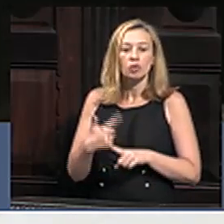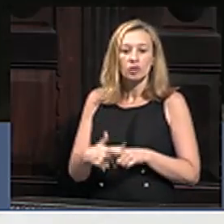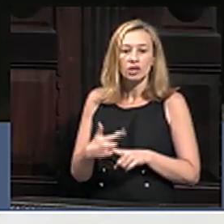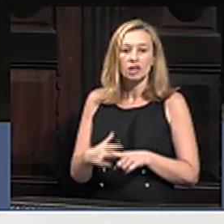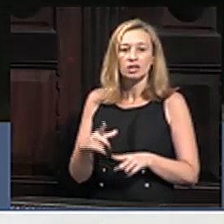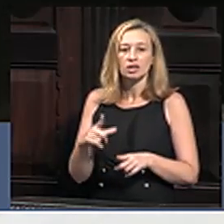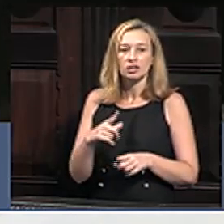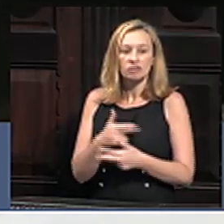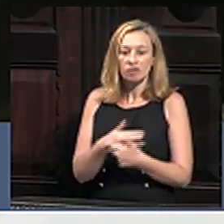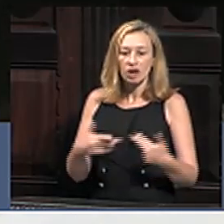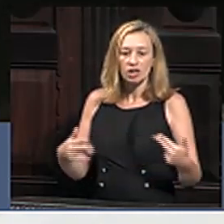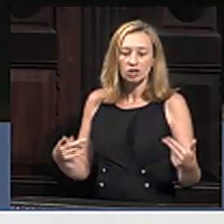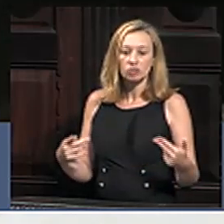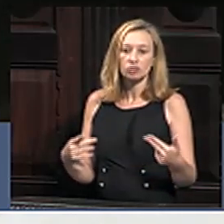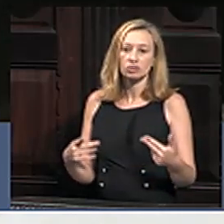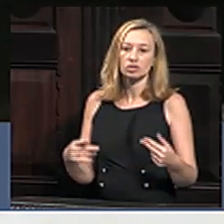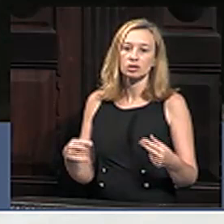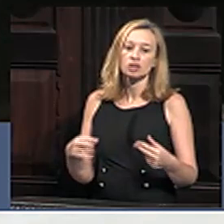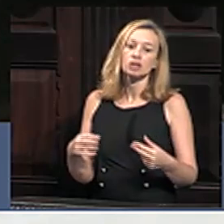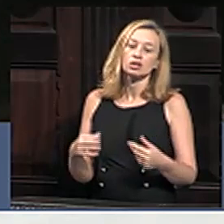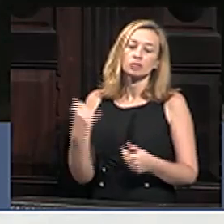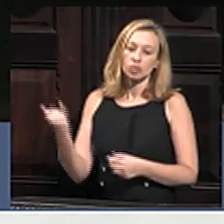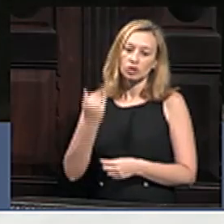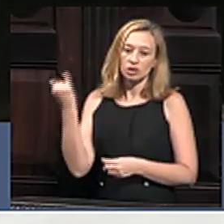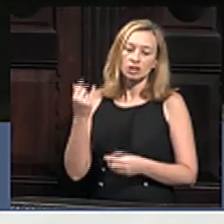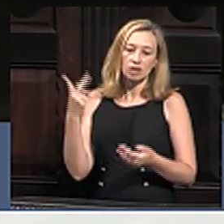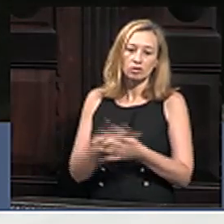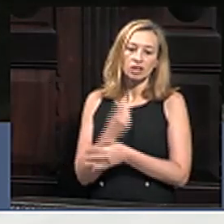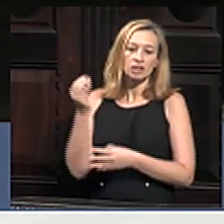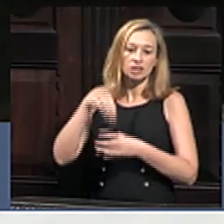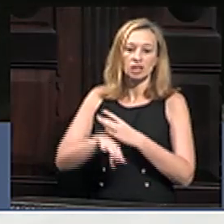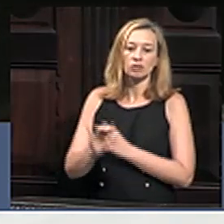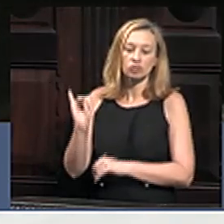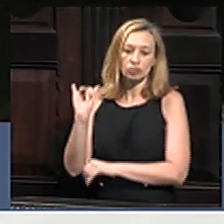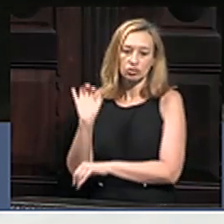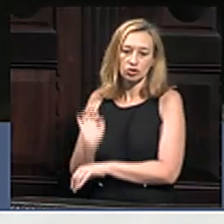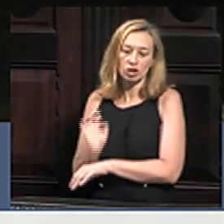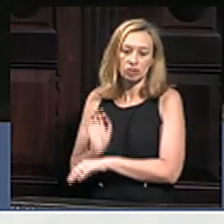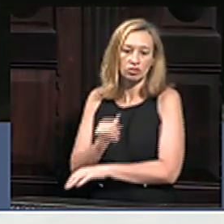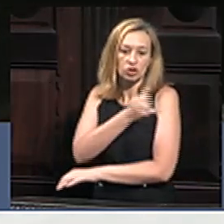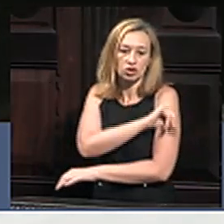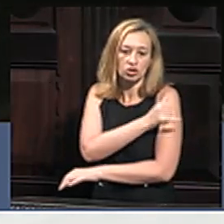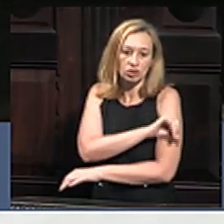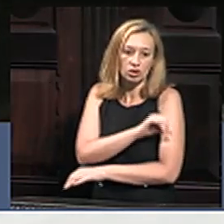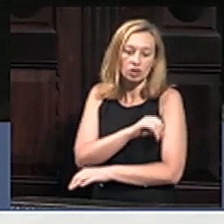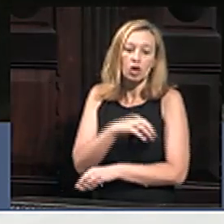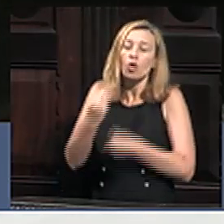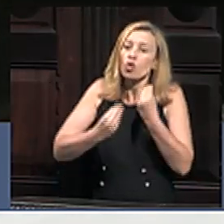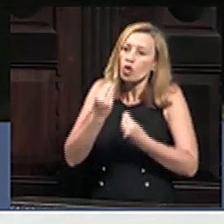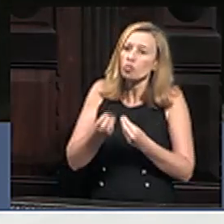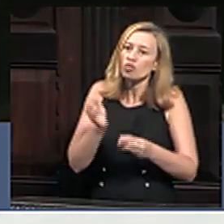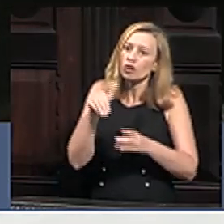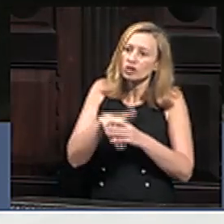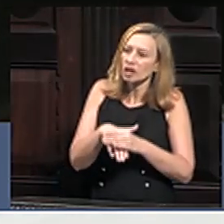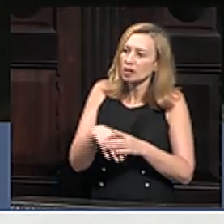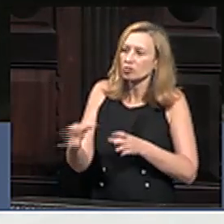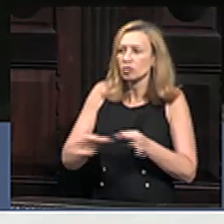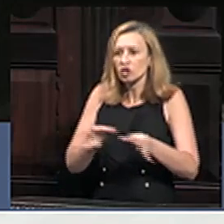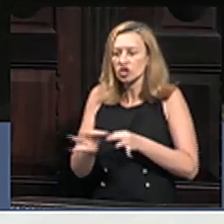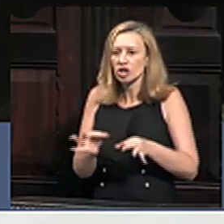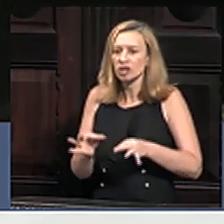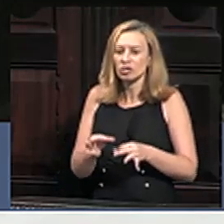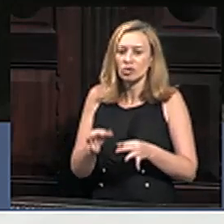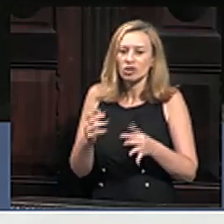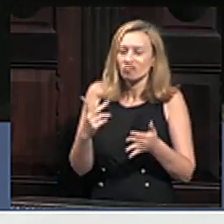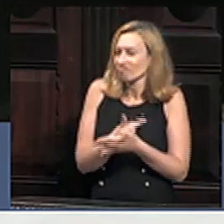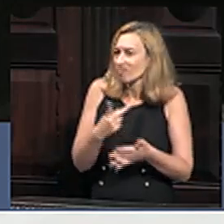importantes acontecem nesse país e no Rio de Janeiro, o constrangimento de votar um projeto tão patético como esse seria lamentável.